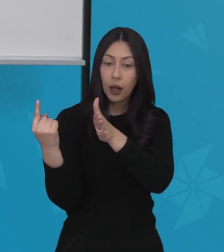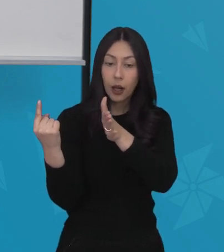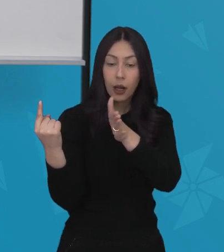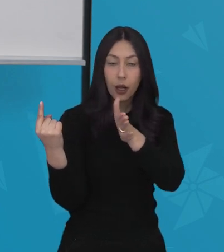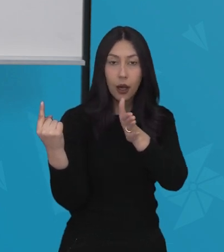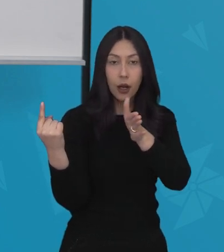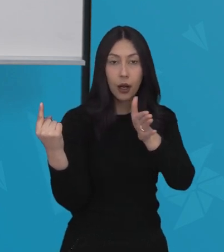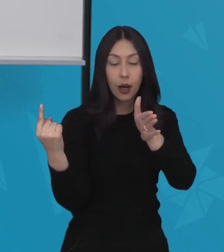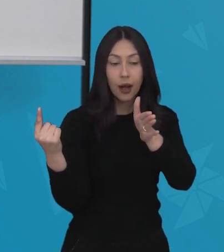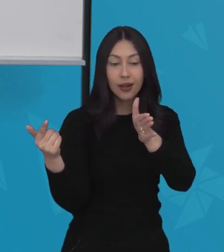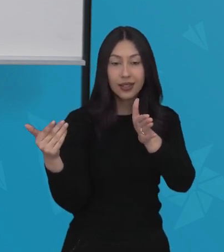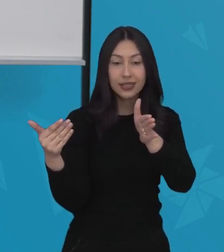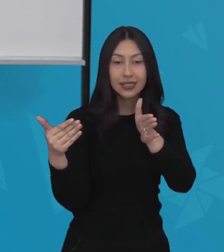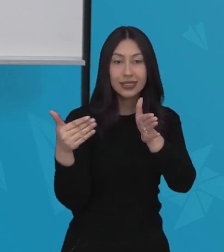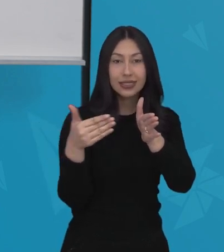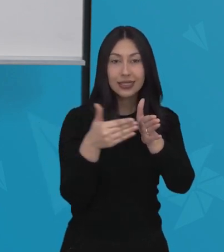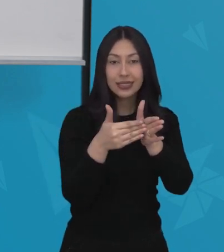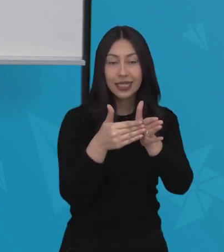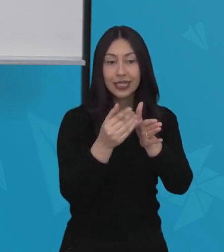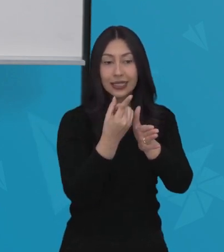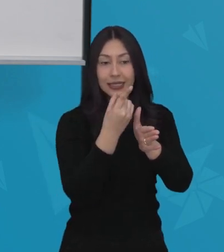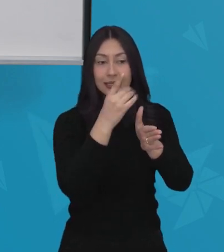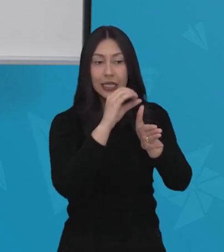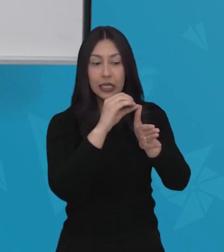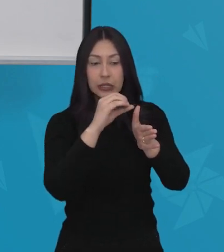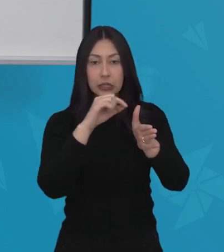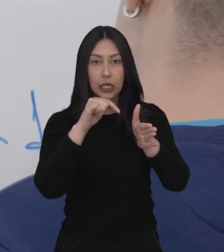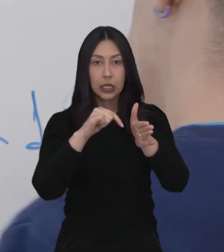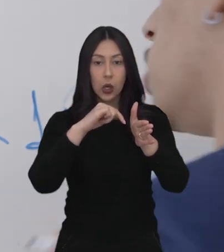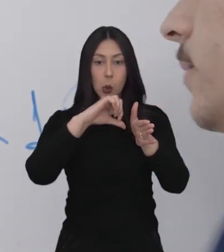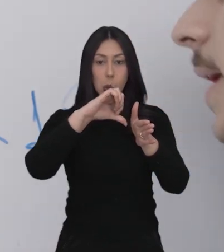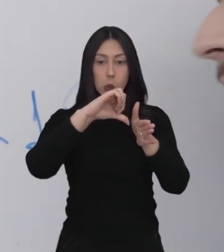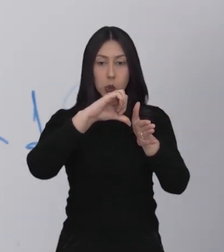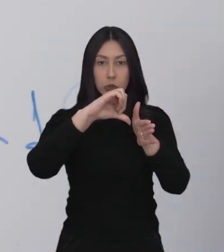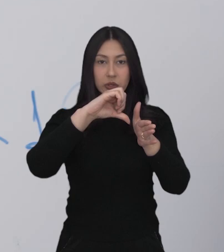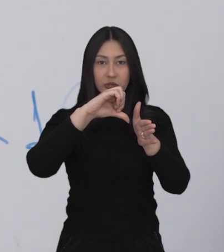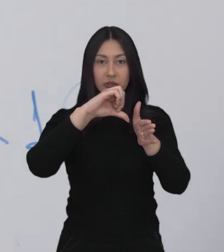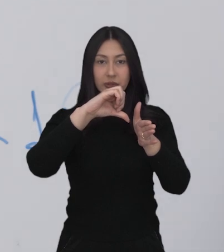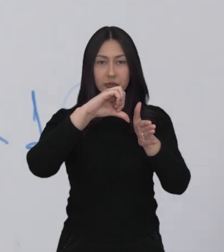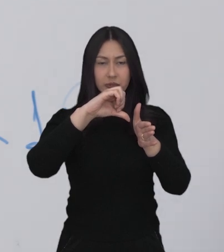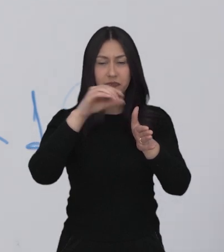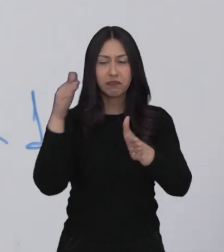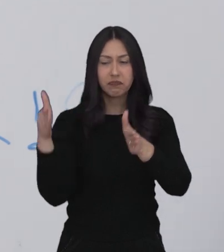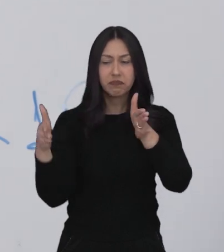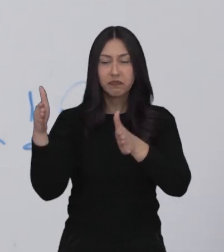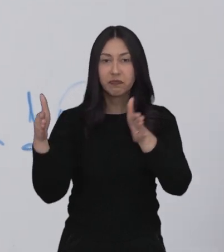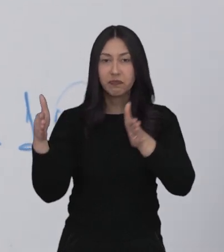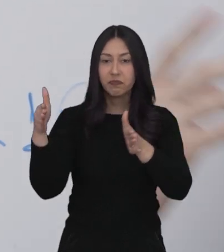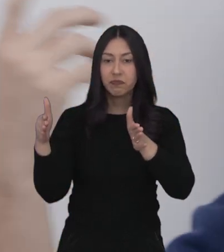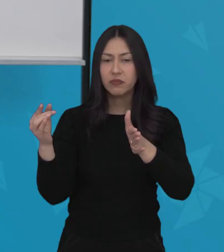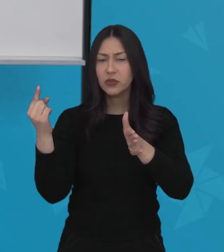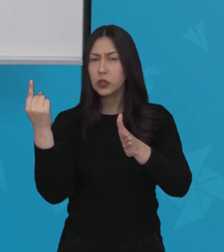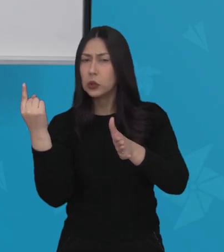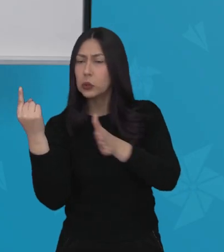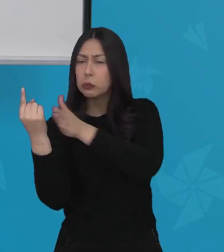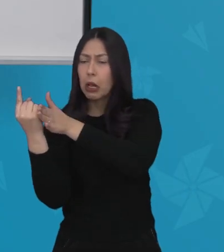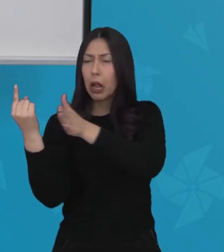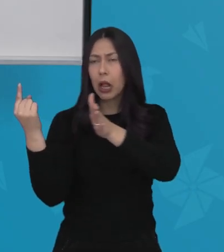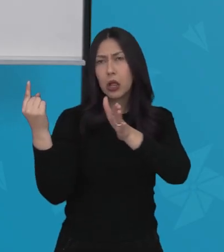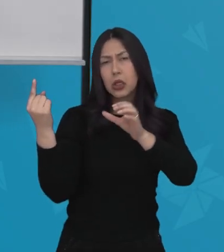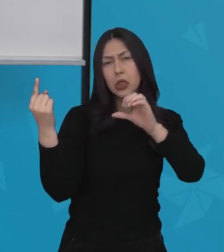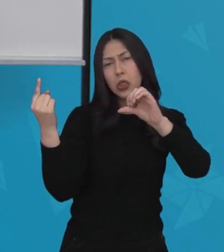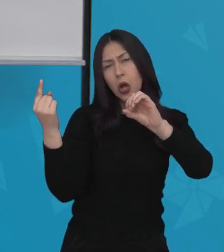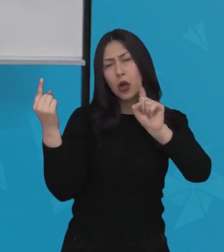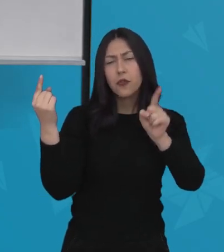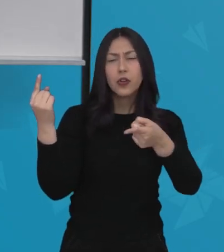ou igual a 1 e menor que 10. Ou seja, é um valor que pertence a o 1 e o